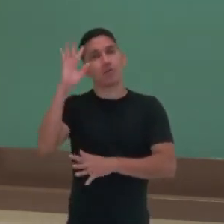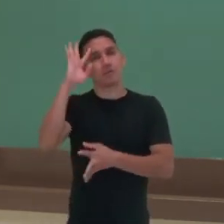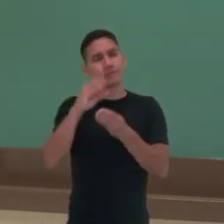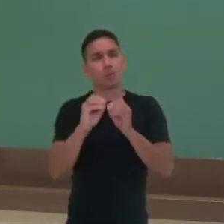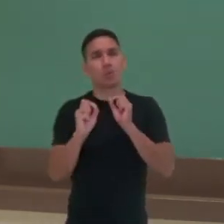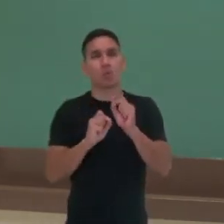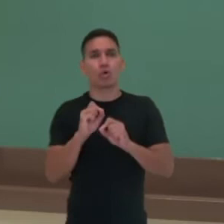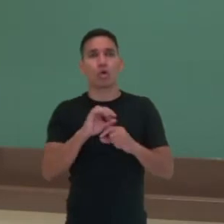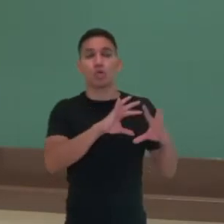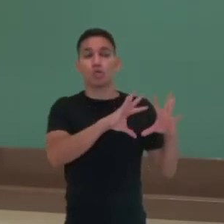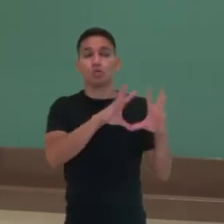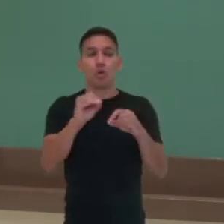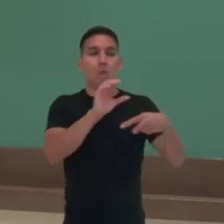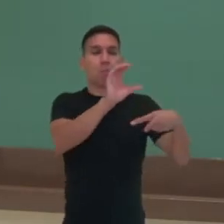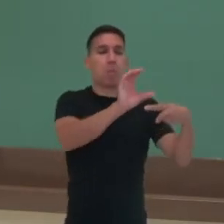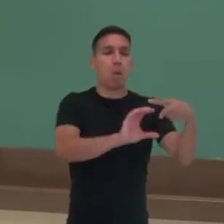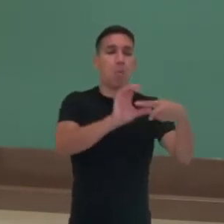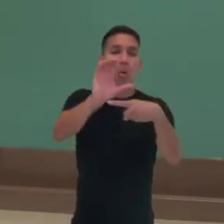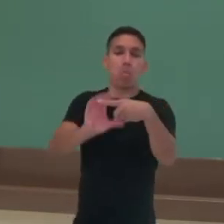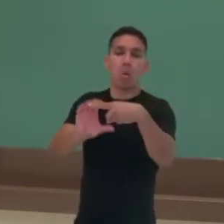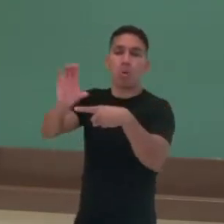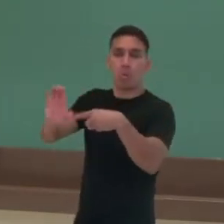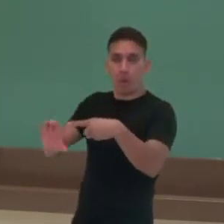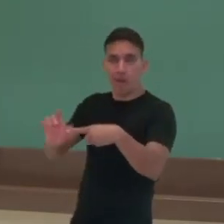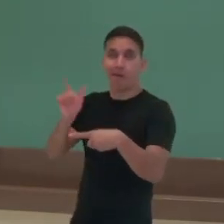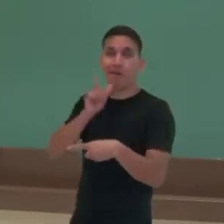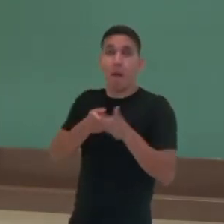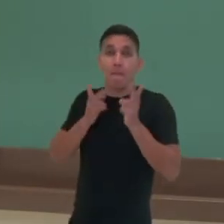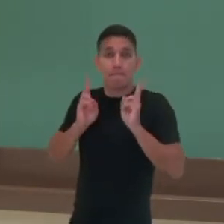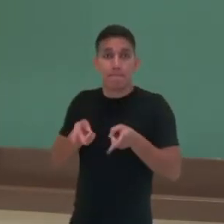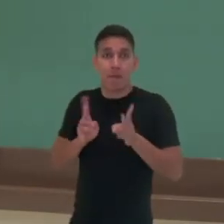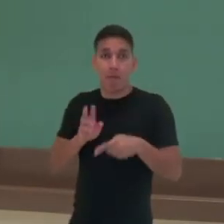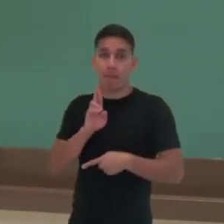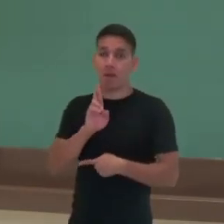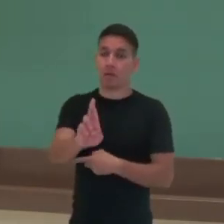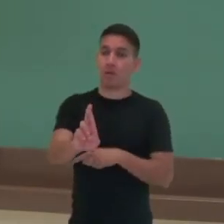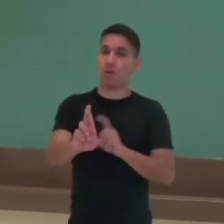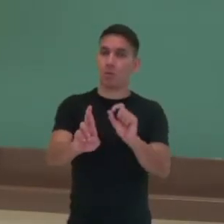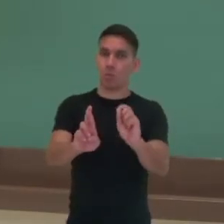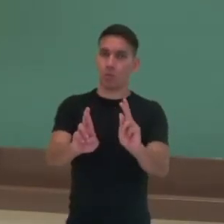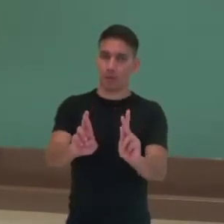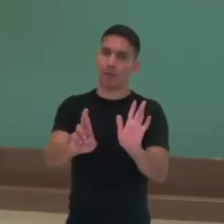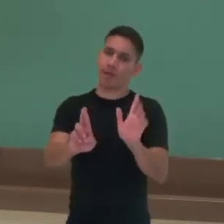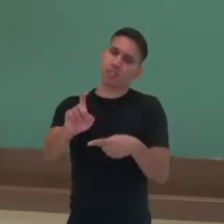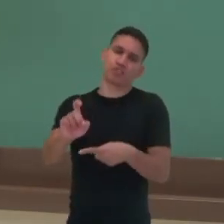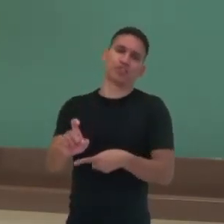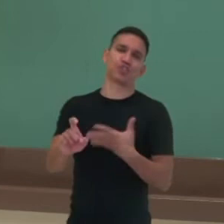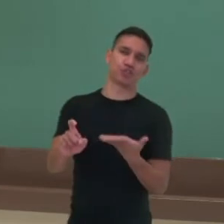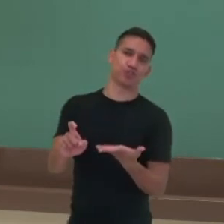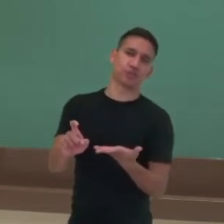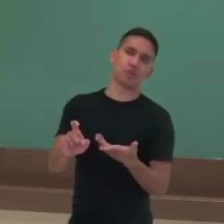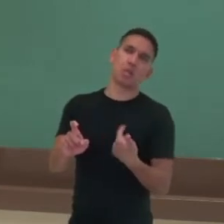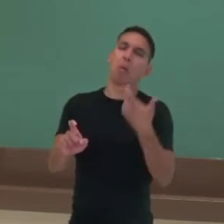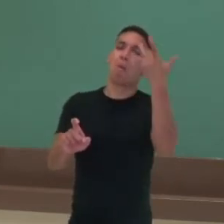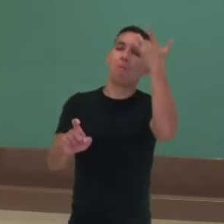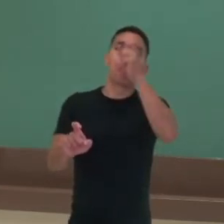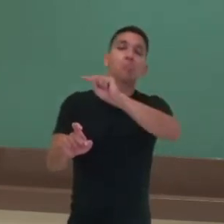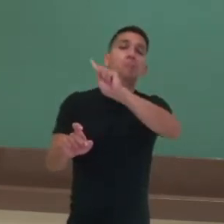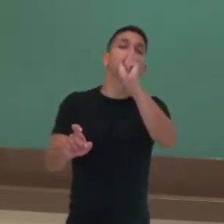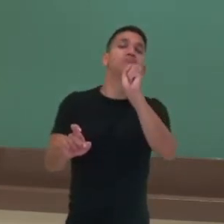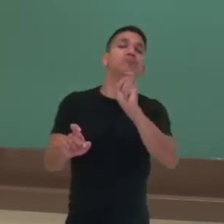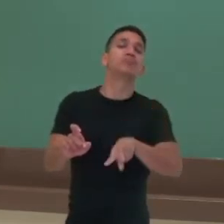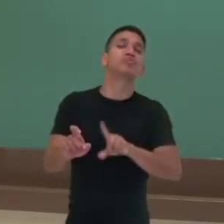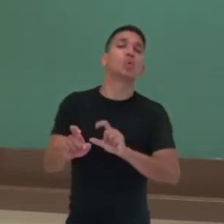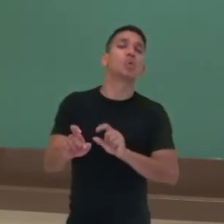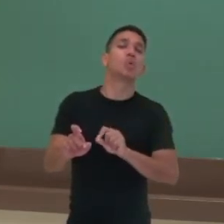todas essas razões, elas vão dar o mesmo resultado, que é x. Eu não sei qual é esse